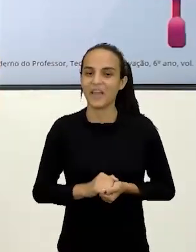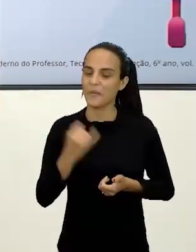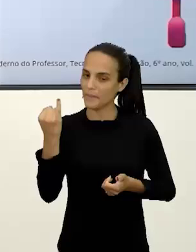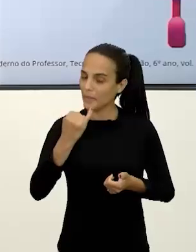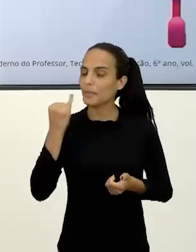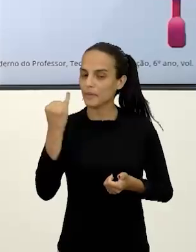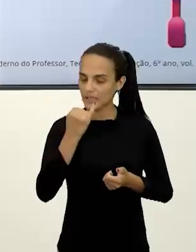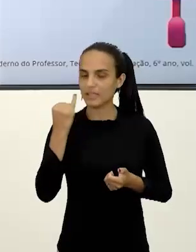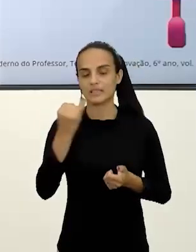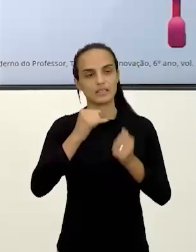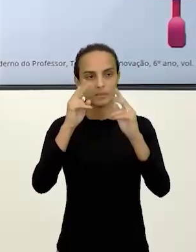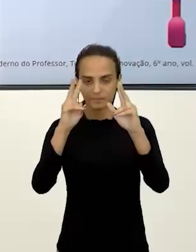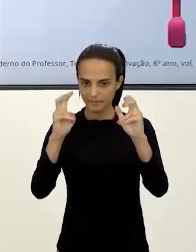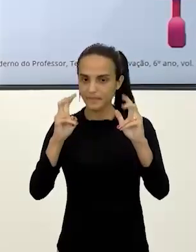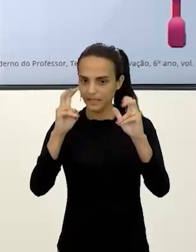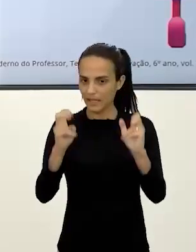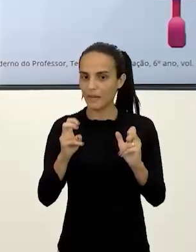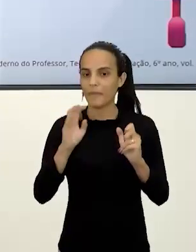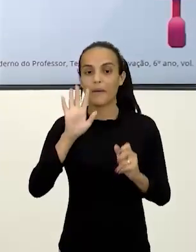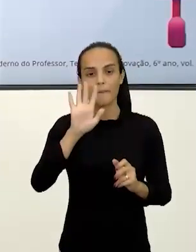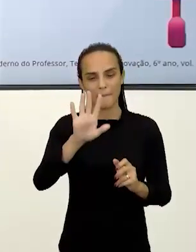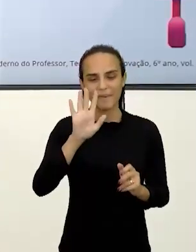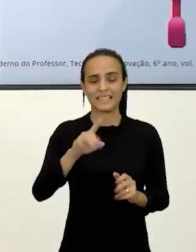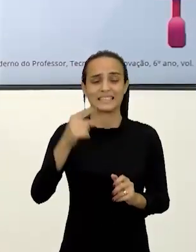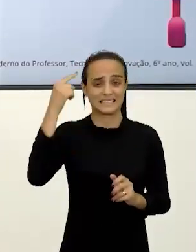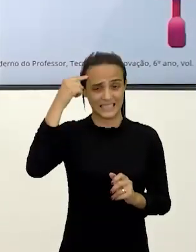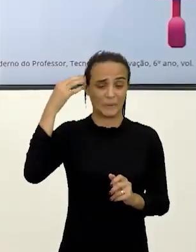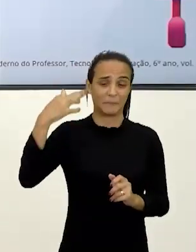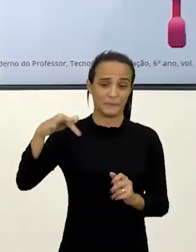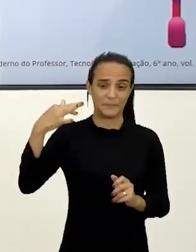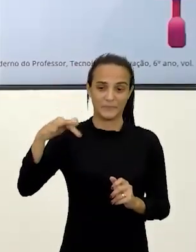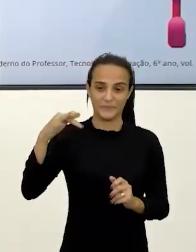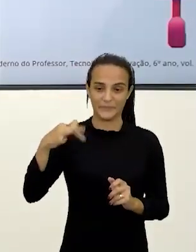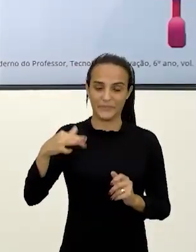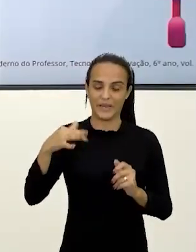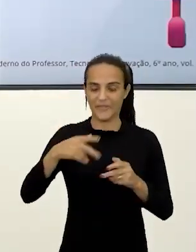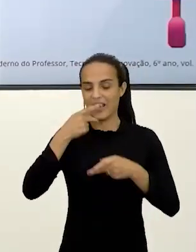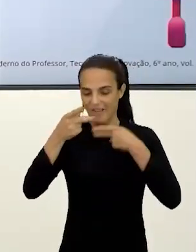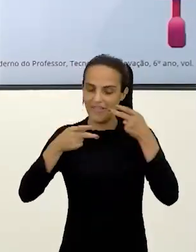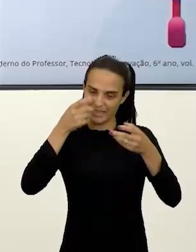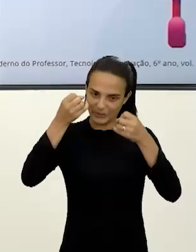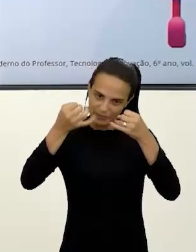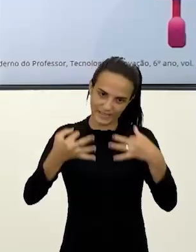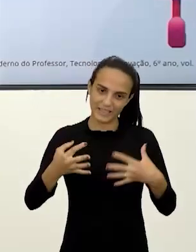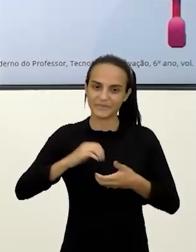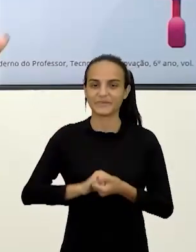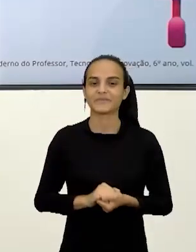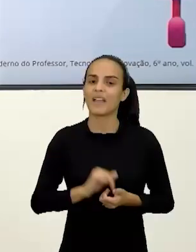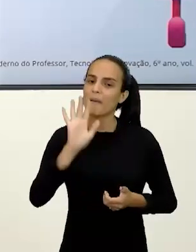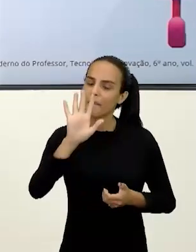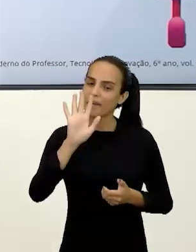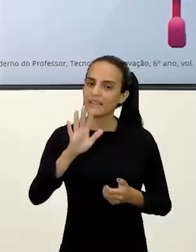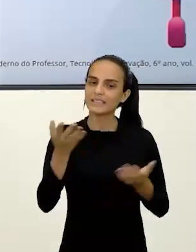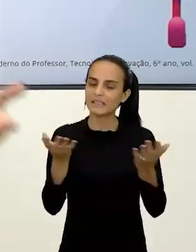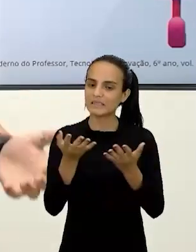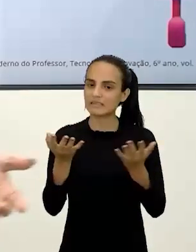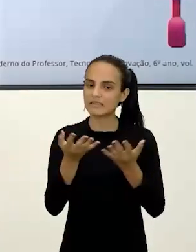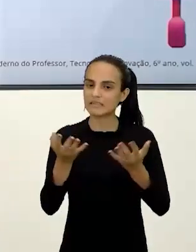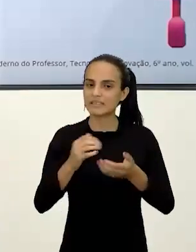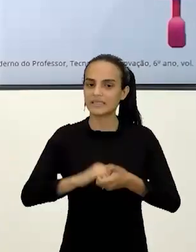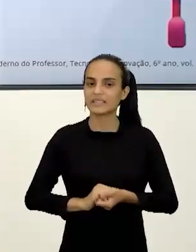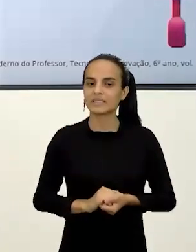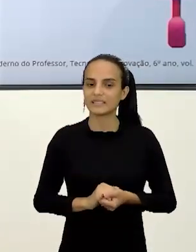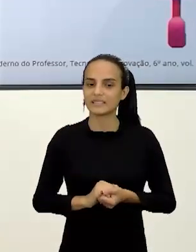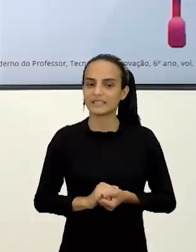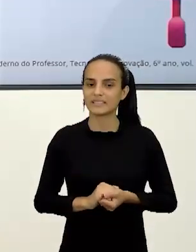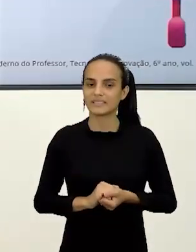né? Não é diminuindo a importância, mas é uma coisa que dá bastante dor de cabeça pra gente. E esse é o momento da gente compartilhar, né? Fazer quase uma sessão de